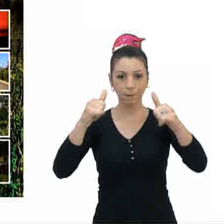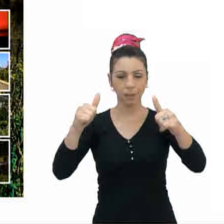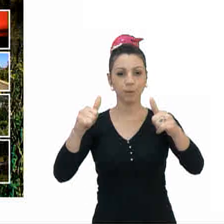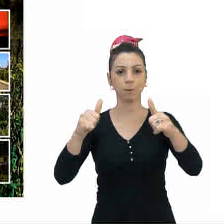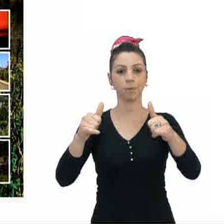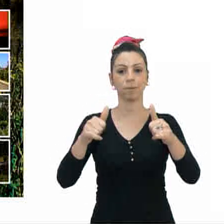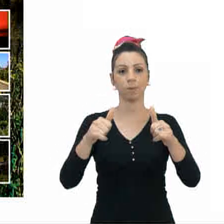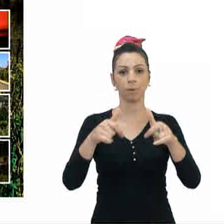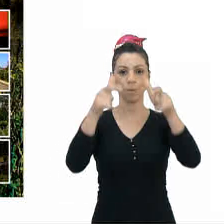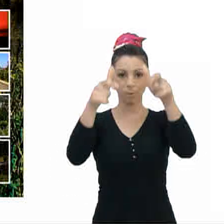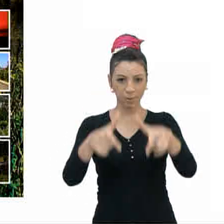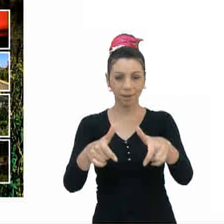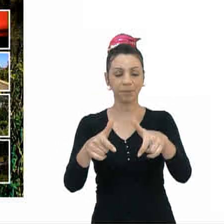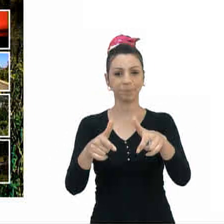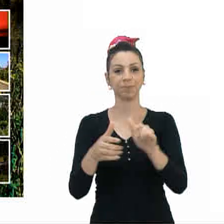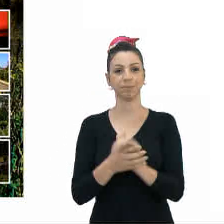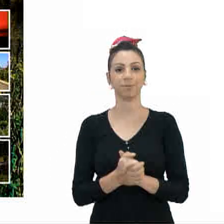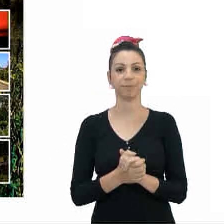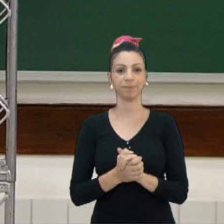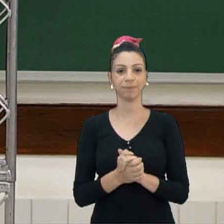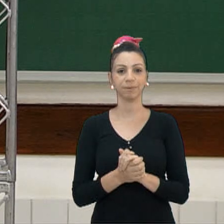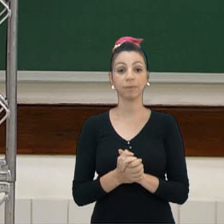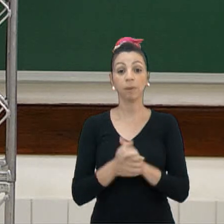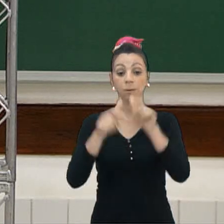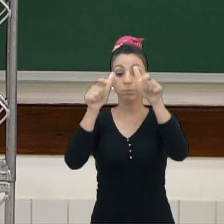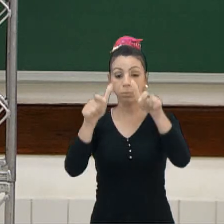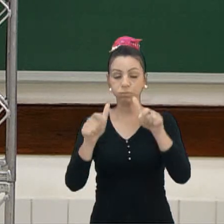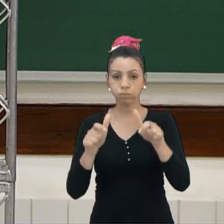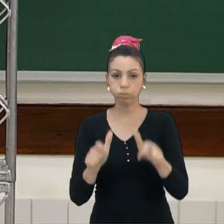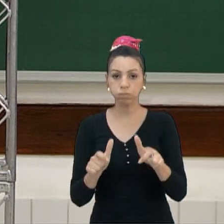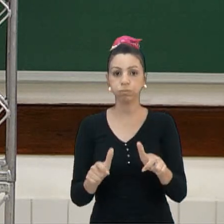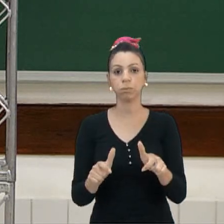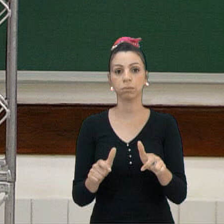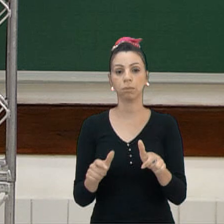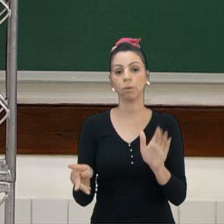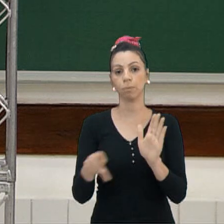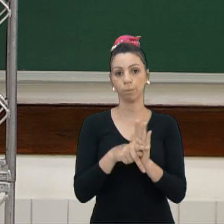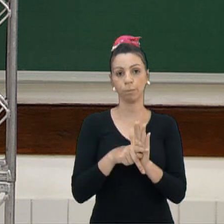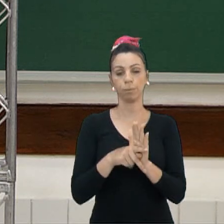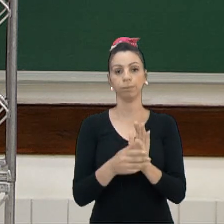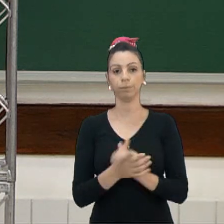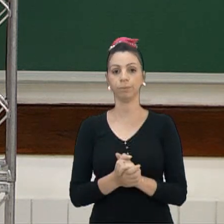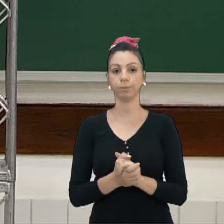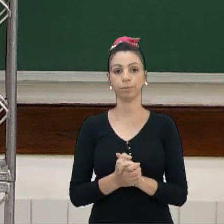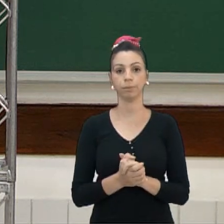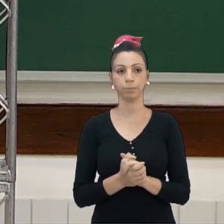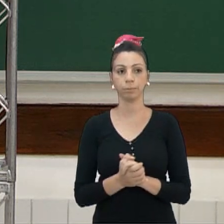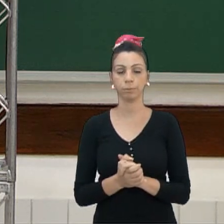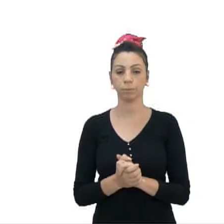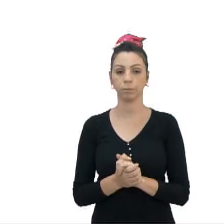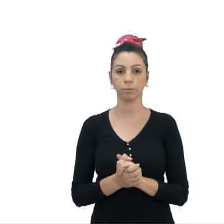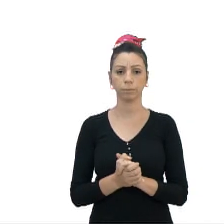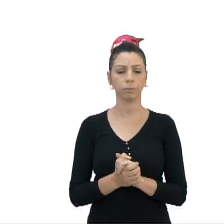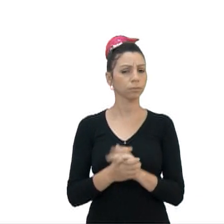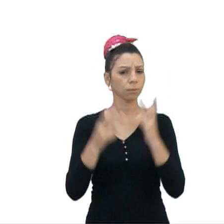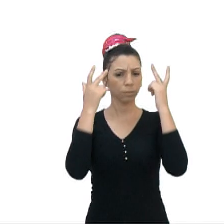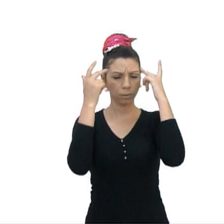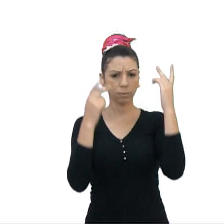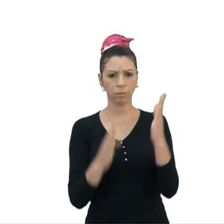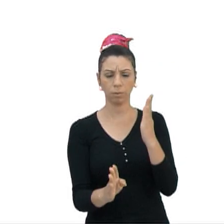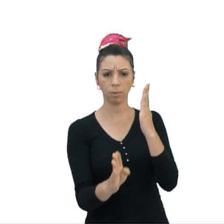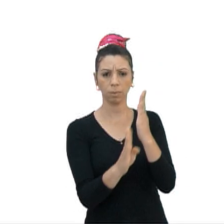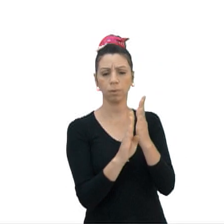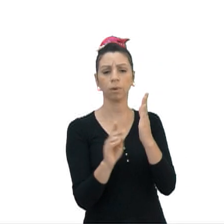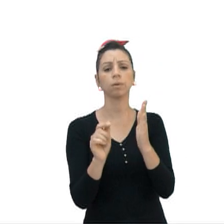publicidade local, 5 espaços que foram deixados para essa publicidade local. Primeira coisa, é comum a gente encontrar